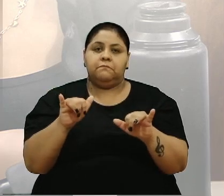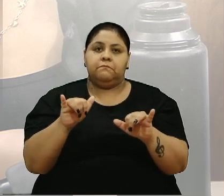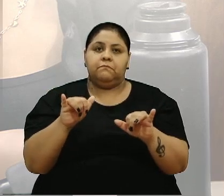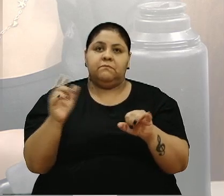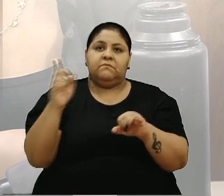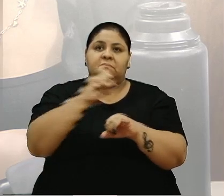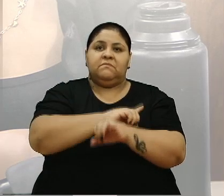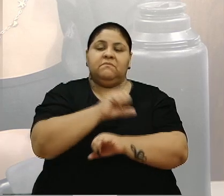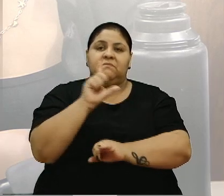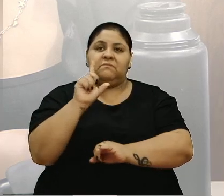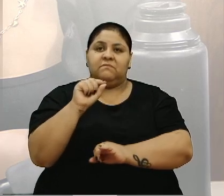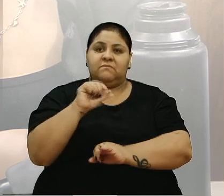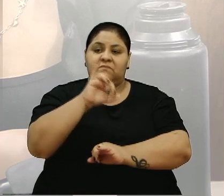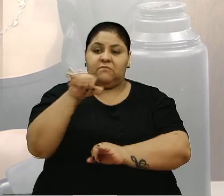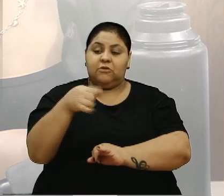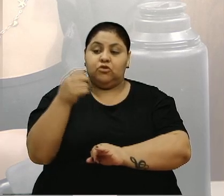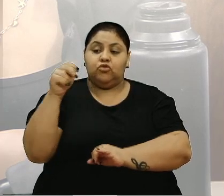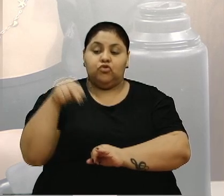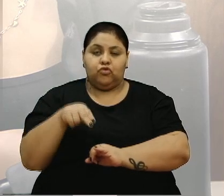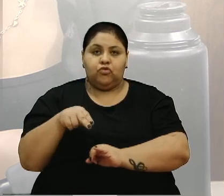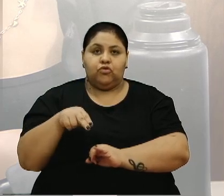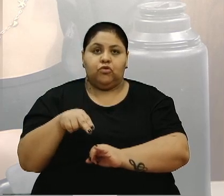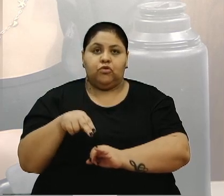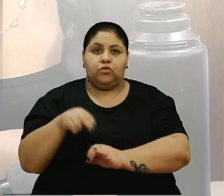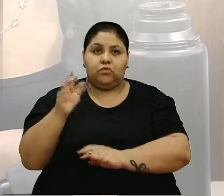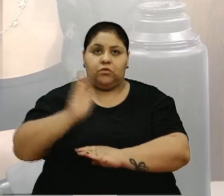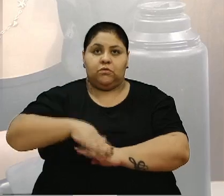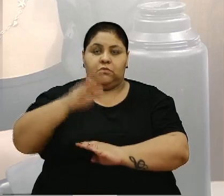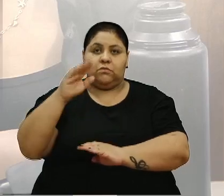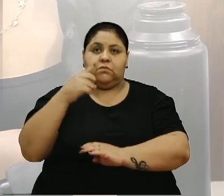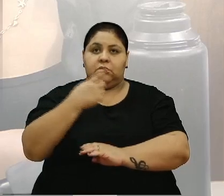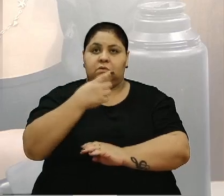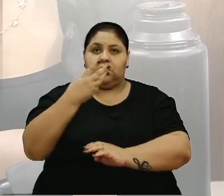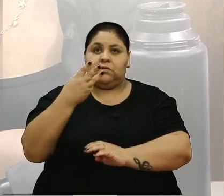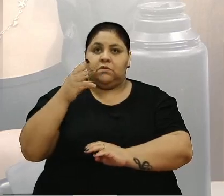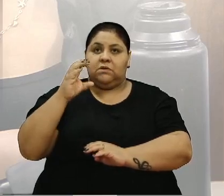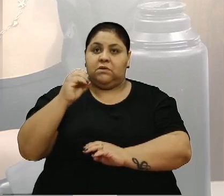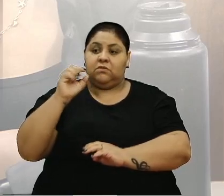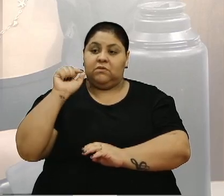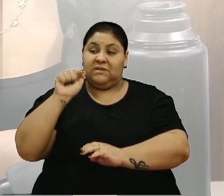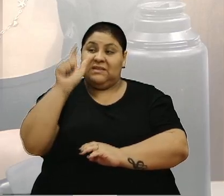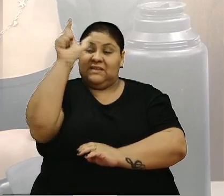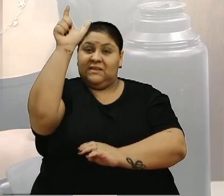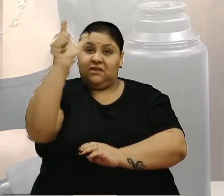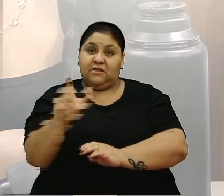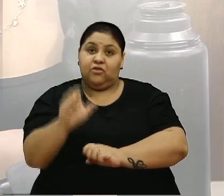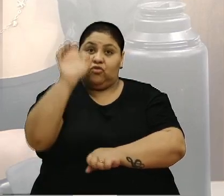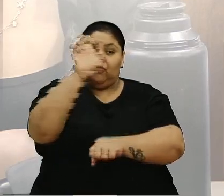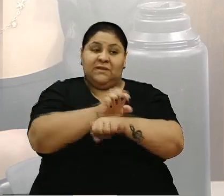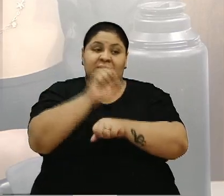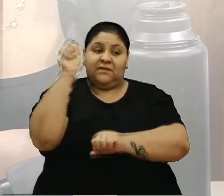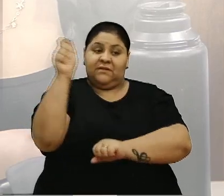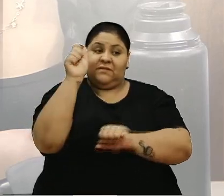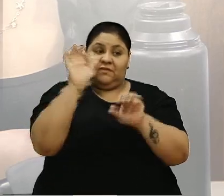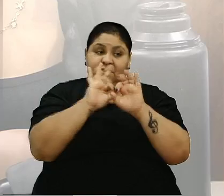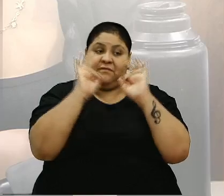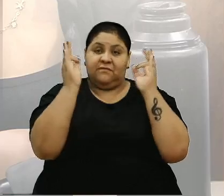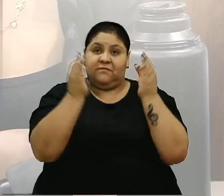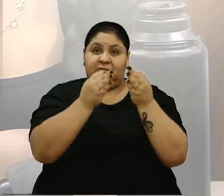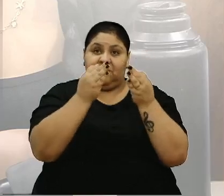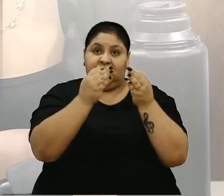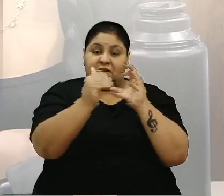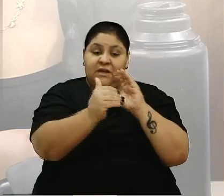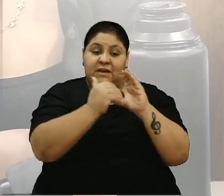dia 10 de junho, em que mais de 130 mil pessoas no estado do Rio Grande do Sul, famílias, receberam